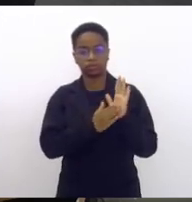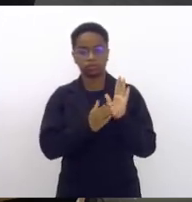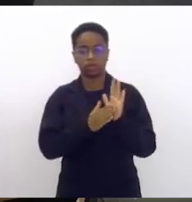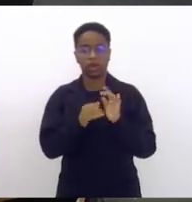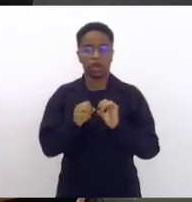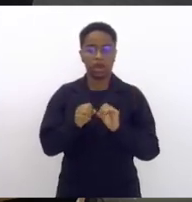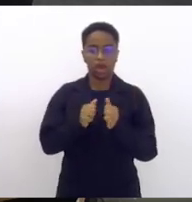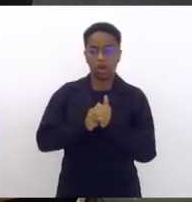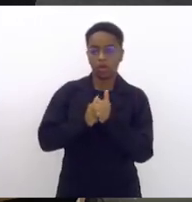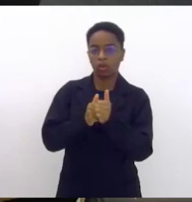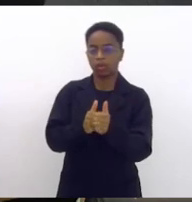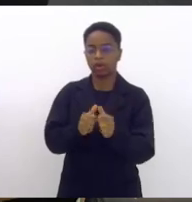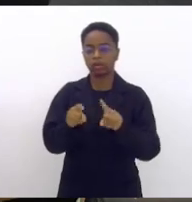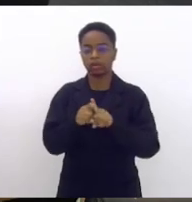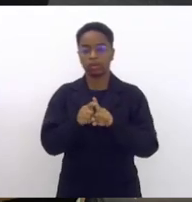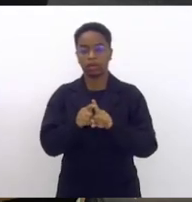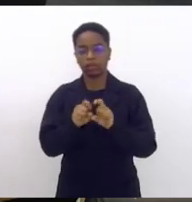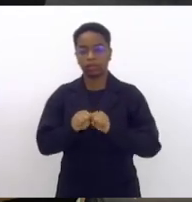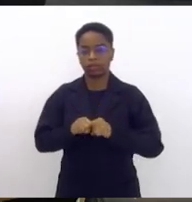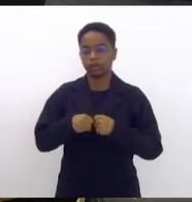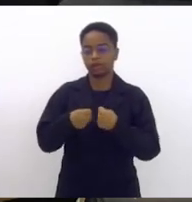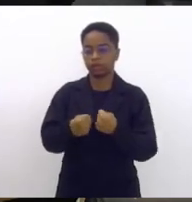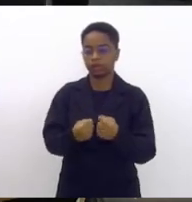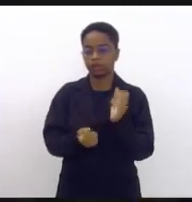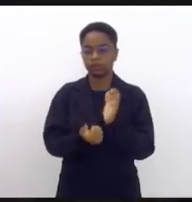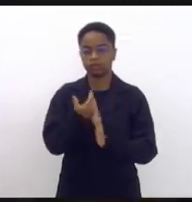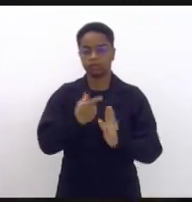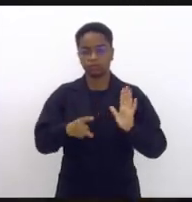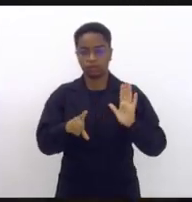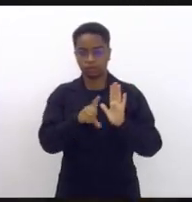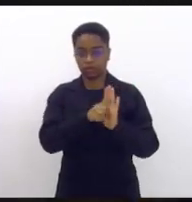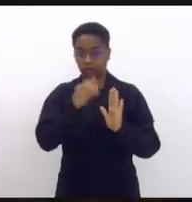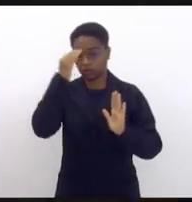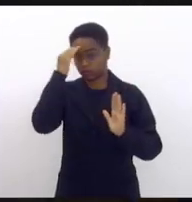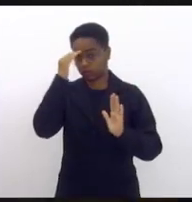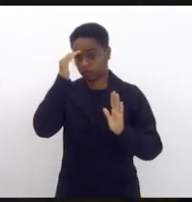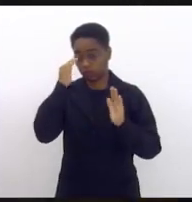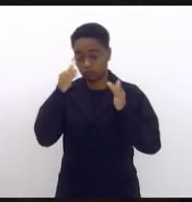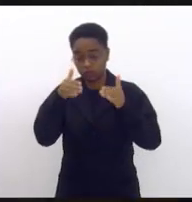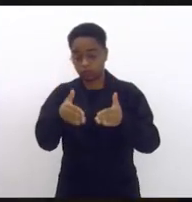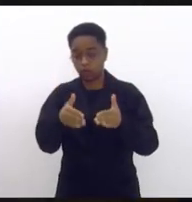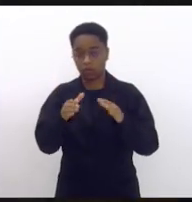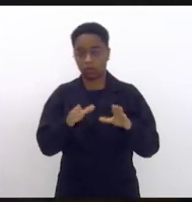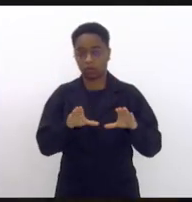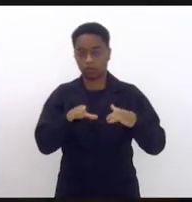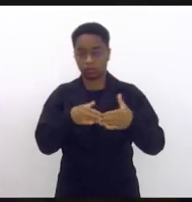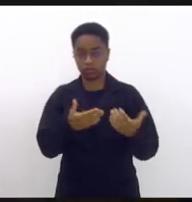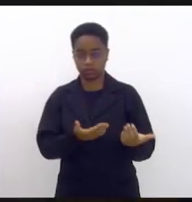defender a implementação da legislação voltada para a